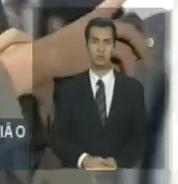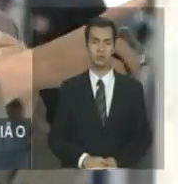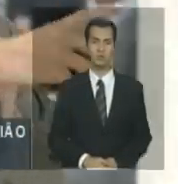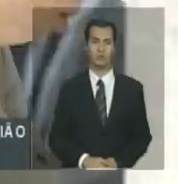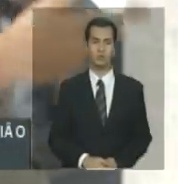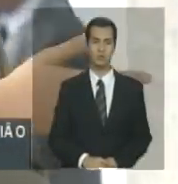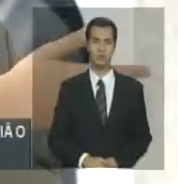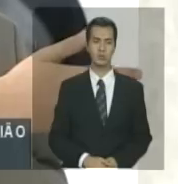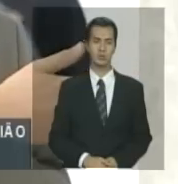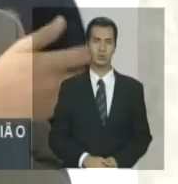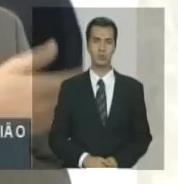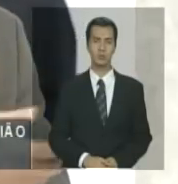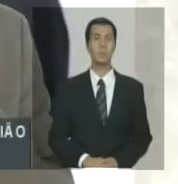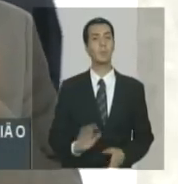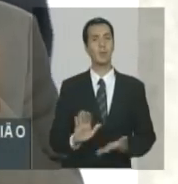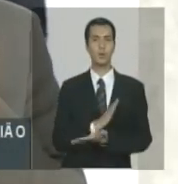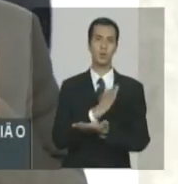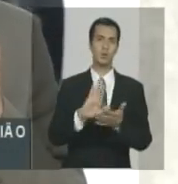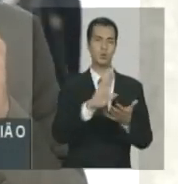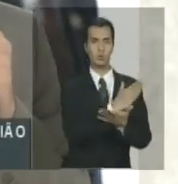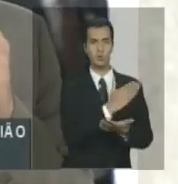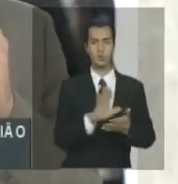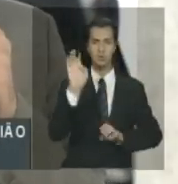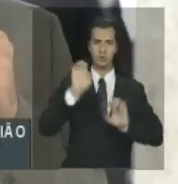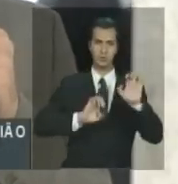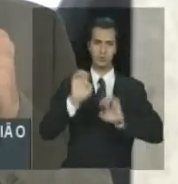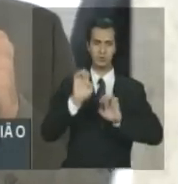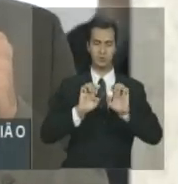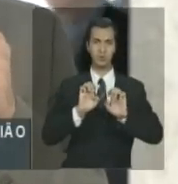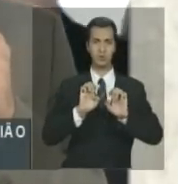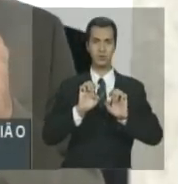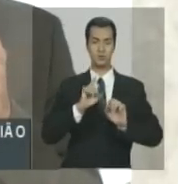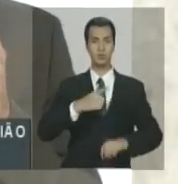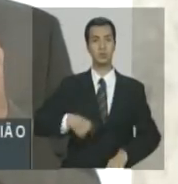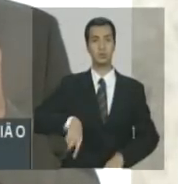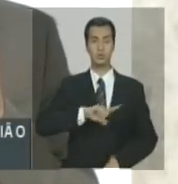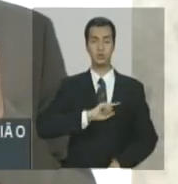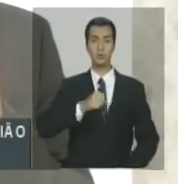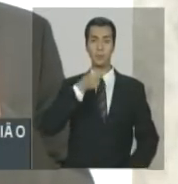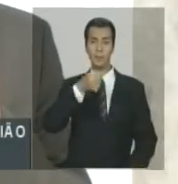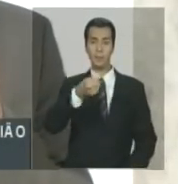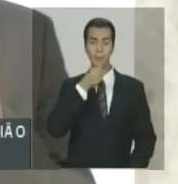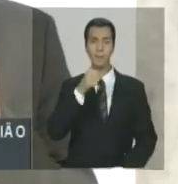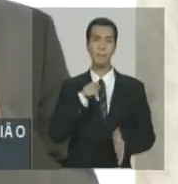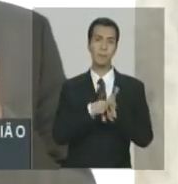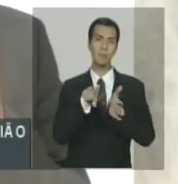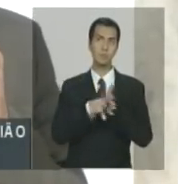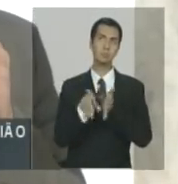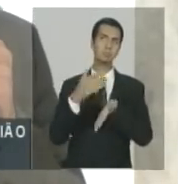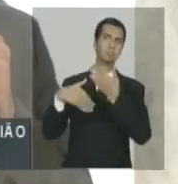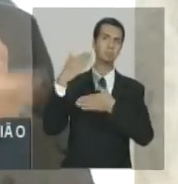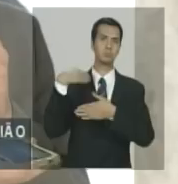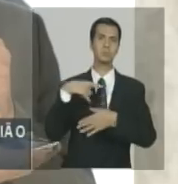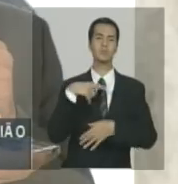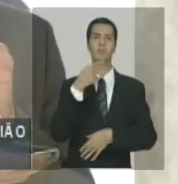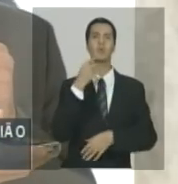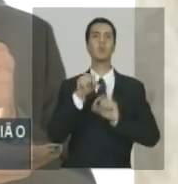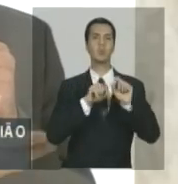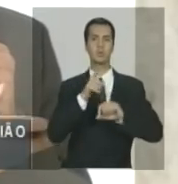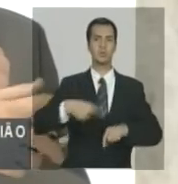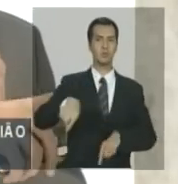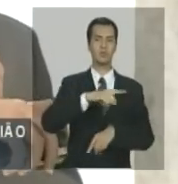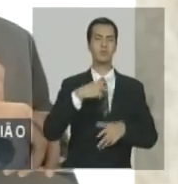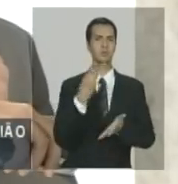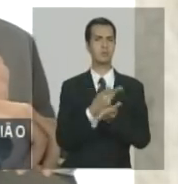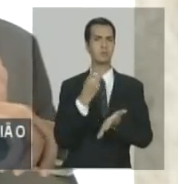empresários, nem todos os que estavam aqui, mas algum deles, quando abordados pela imprensa nos últimos meses, têm elogiado as medidas